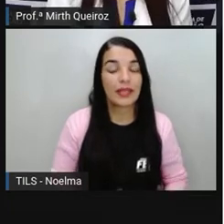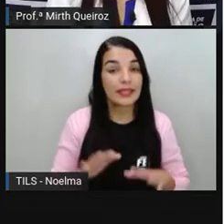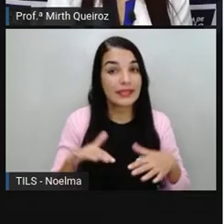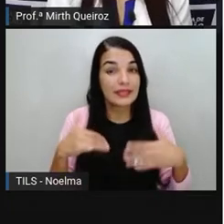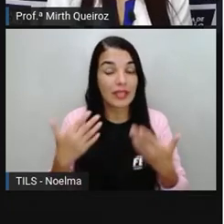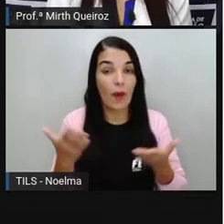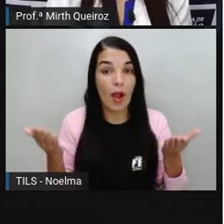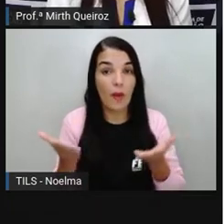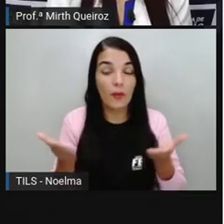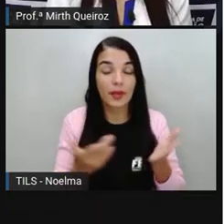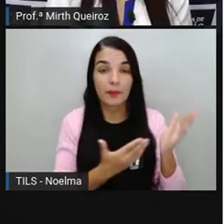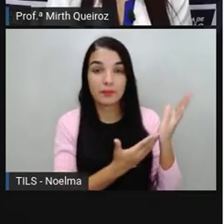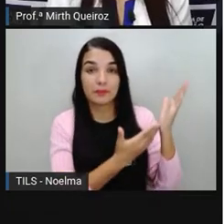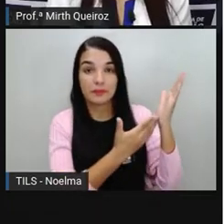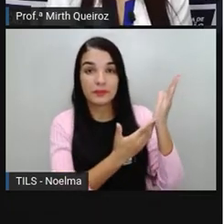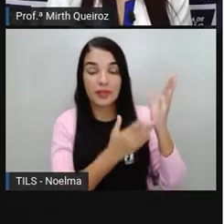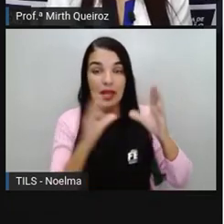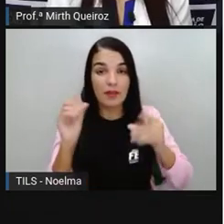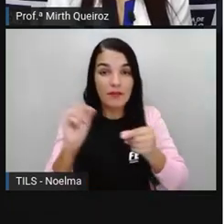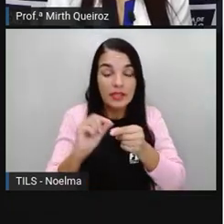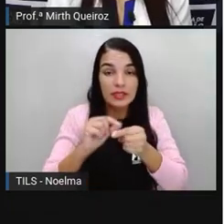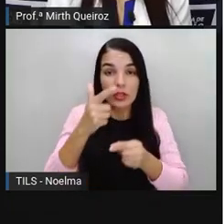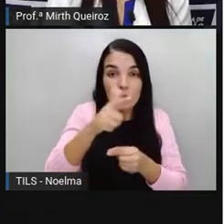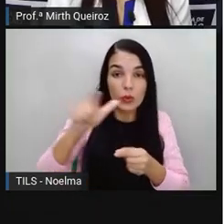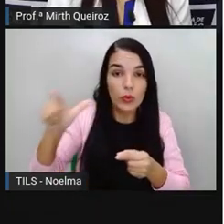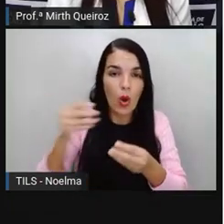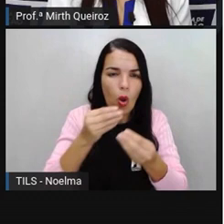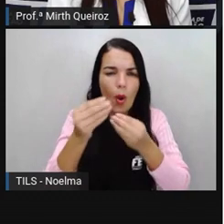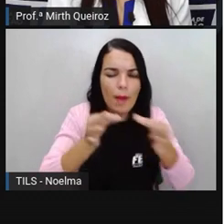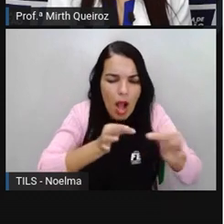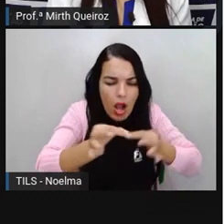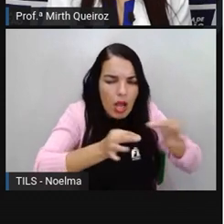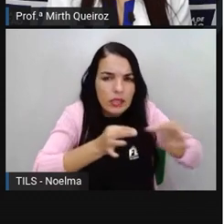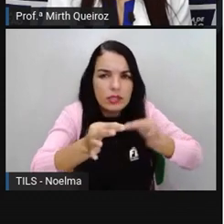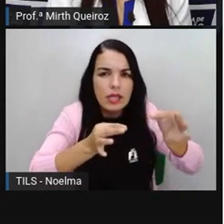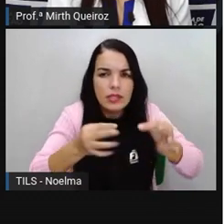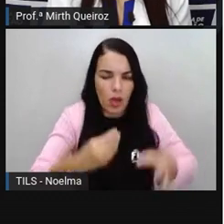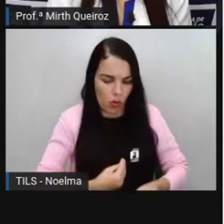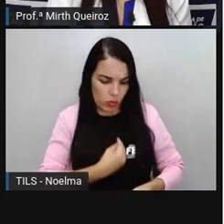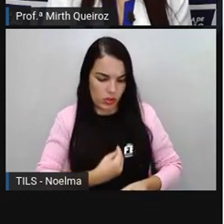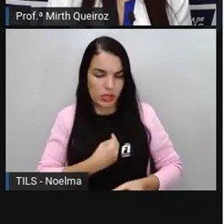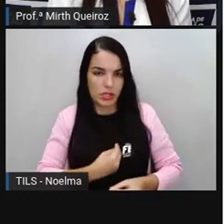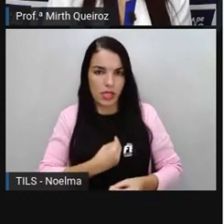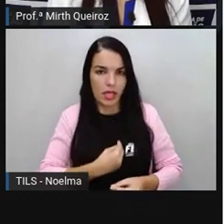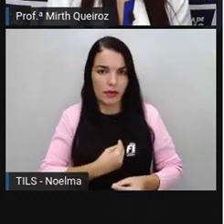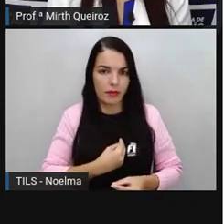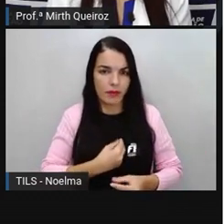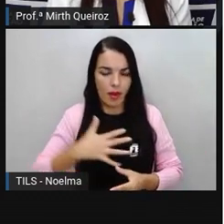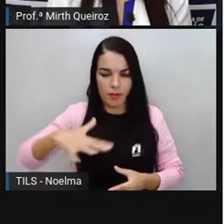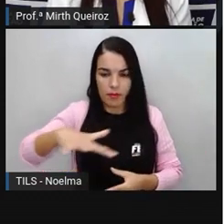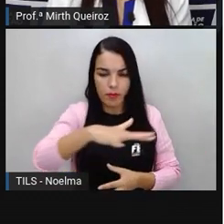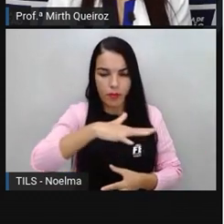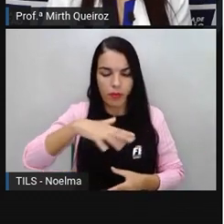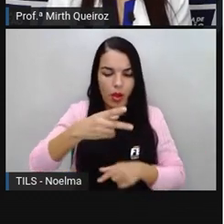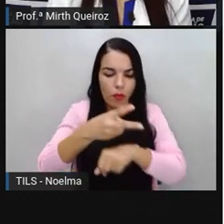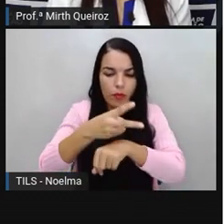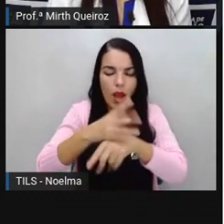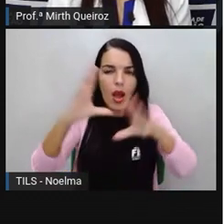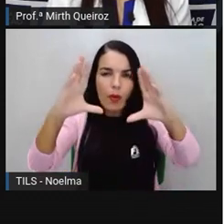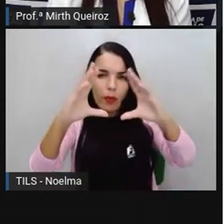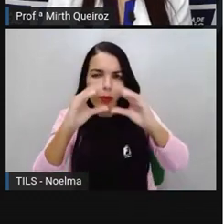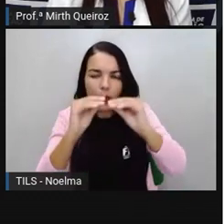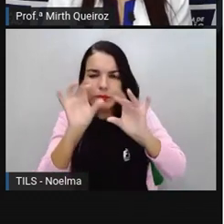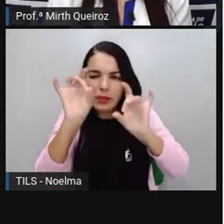E aqui nós vamos revisar um pouquinho sobre os níveis de organização dos seres vivos. Esse vídeo ele resumiu aí de forma